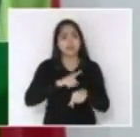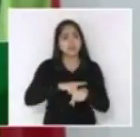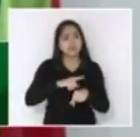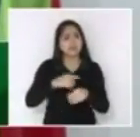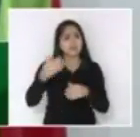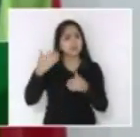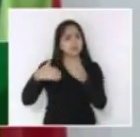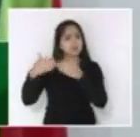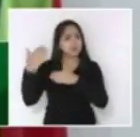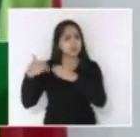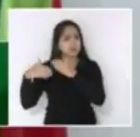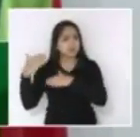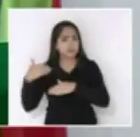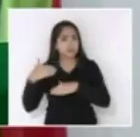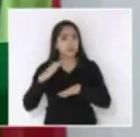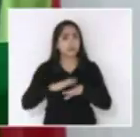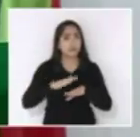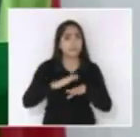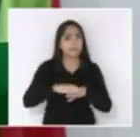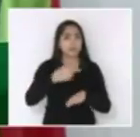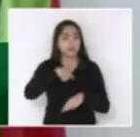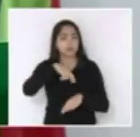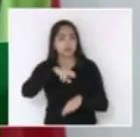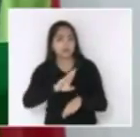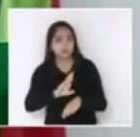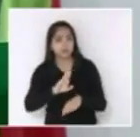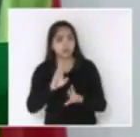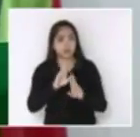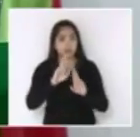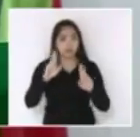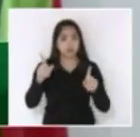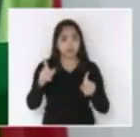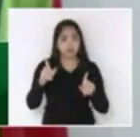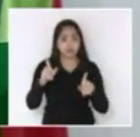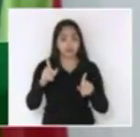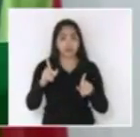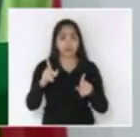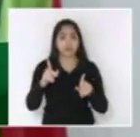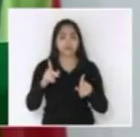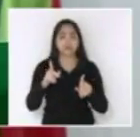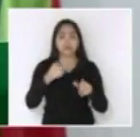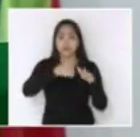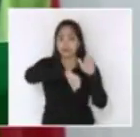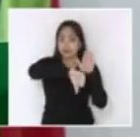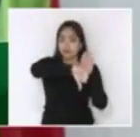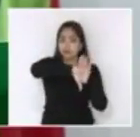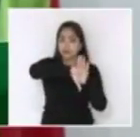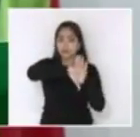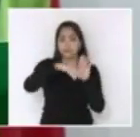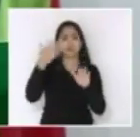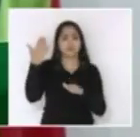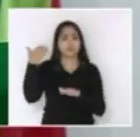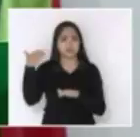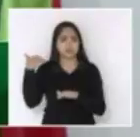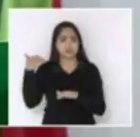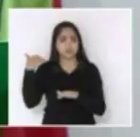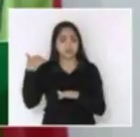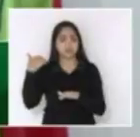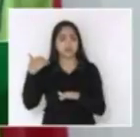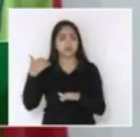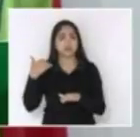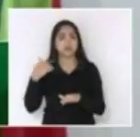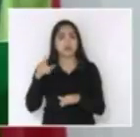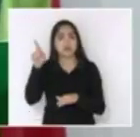religiosas diferentes da religião oficial do Estado eram tidas como crime. Foi um comunista,